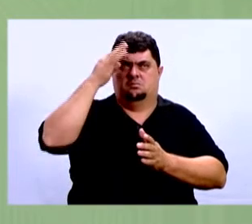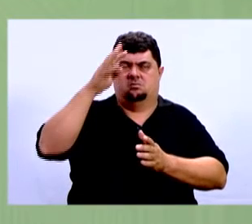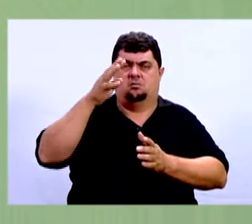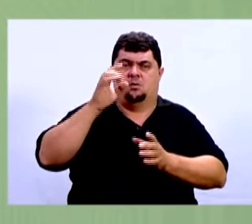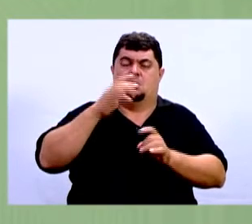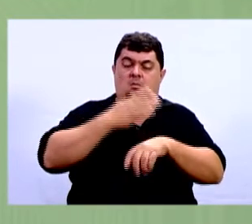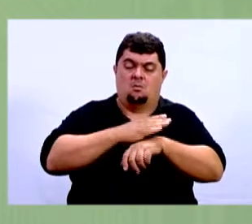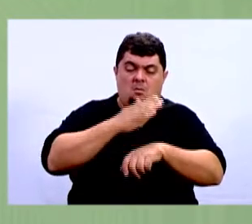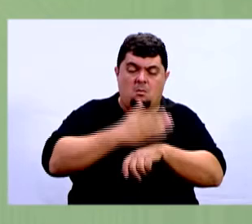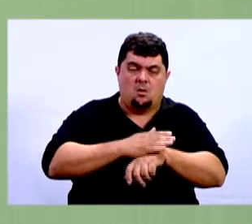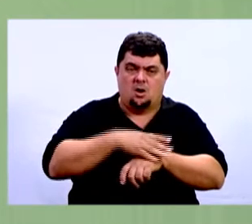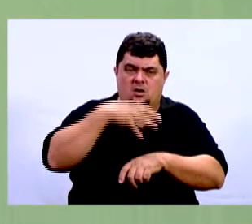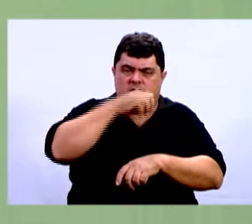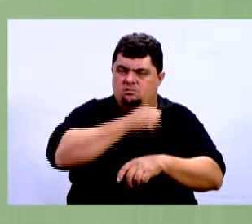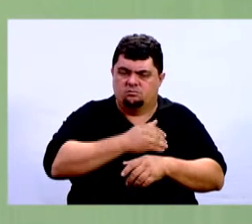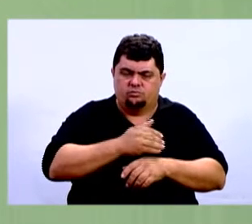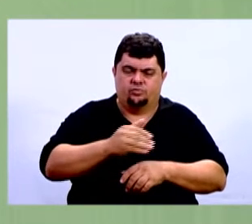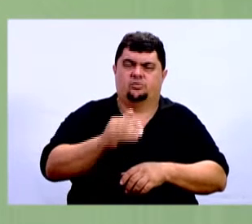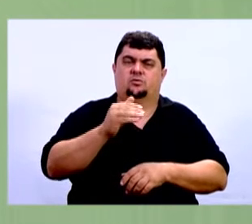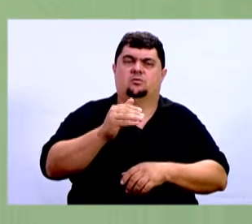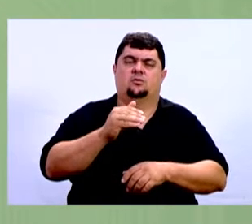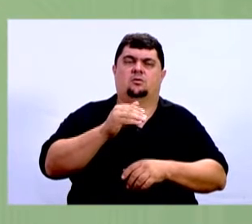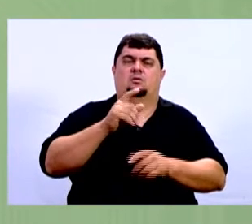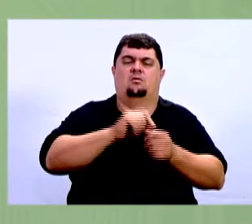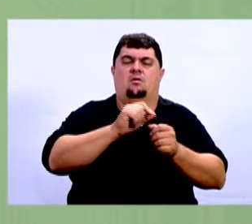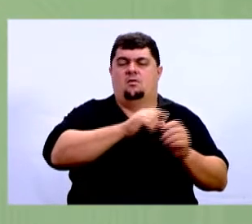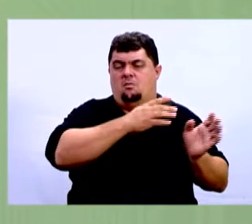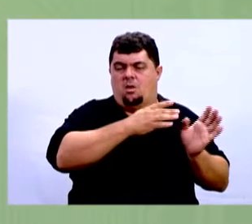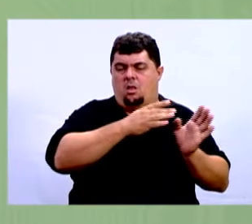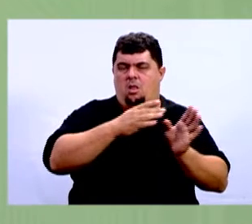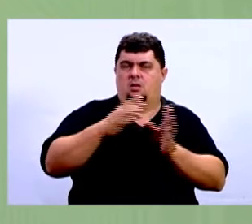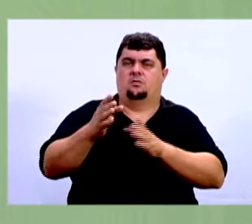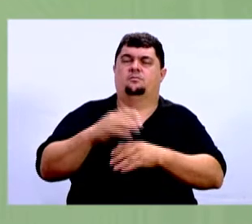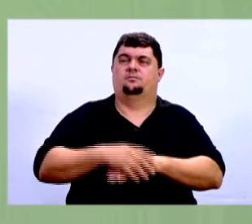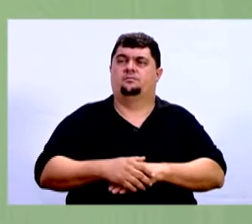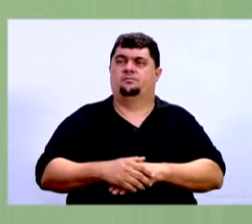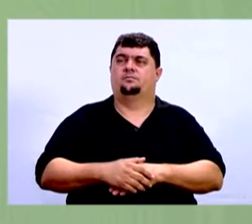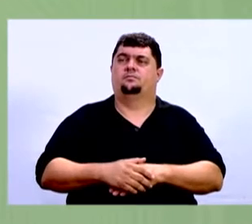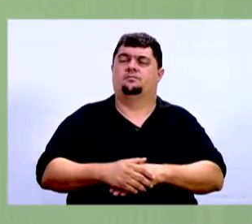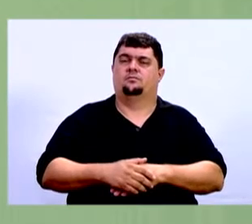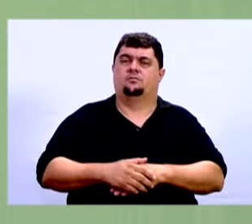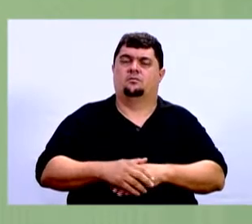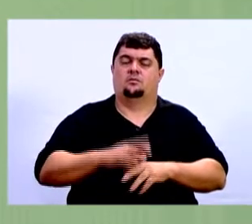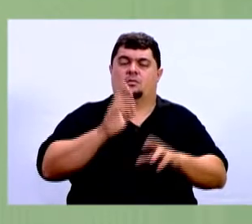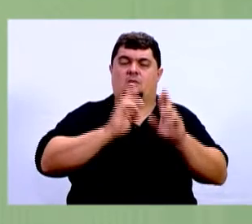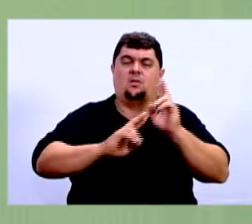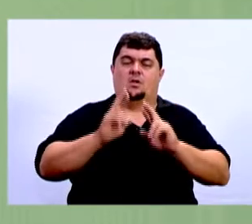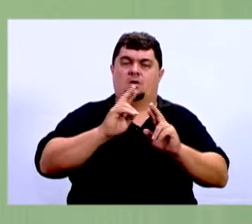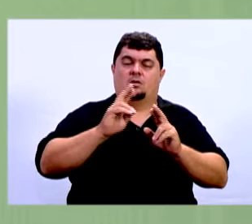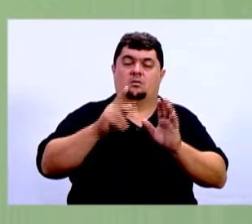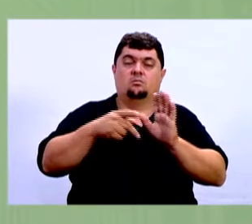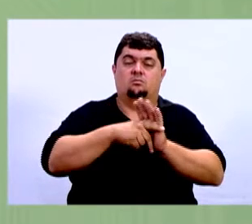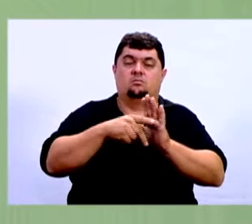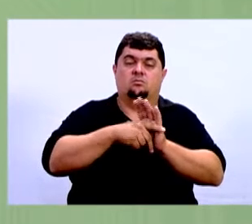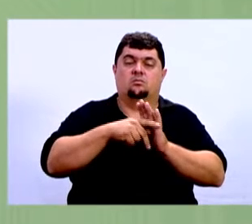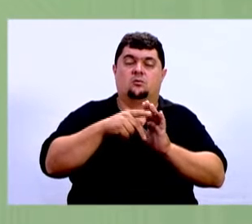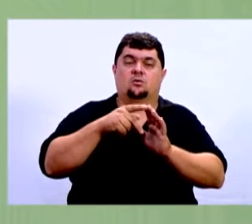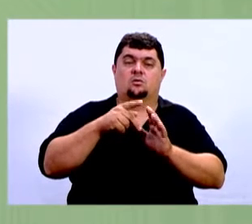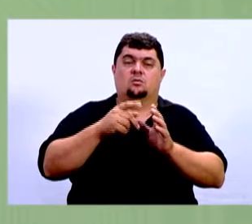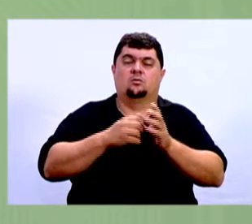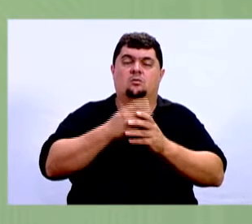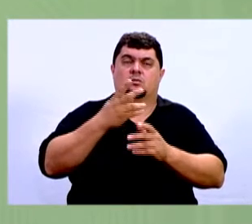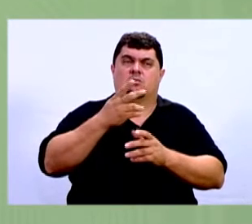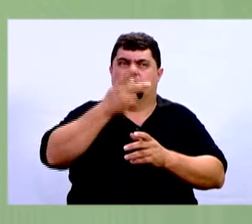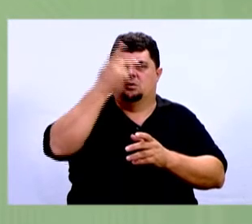vai construir ao longo da pesquisa. Responde especialmente às necessidades de populações de classes